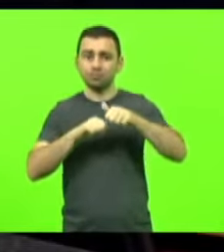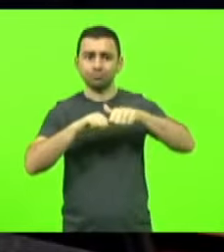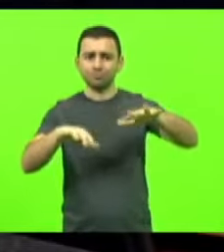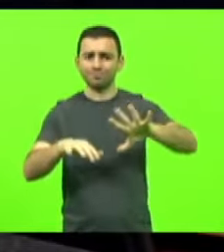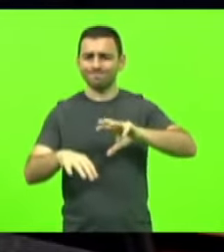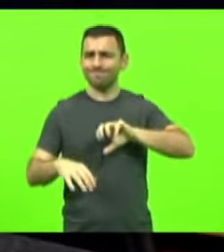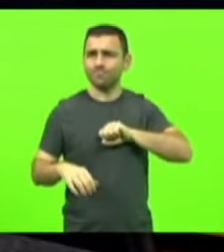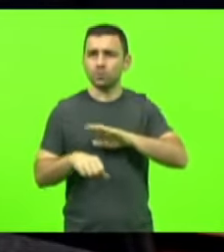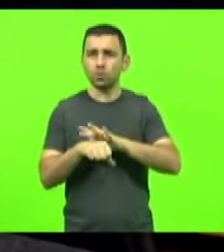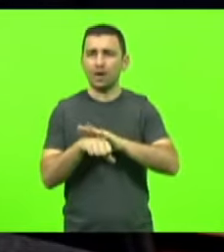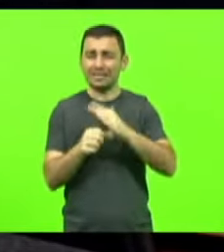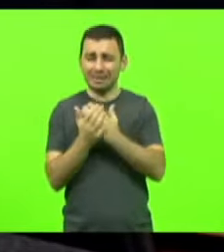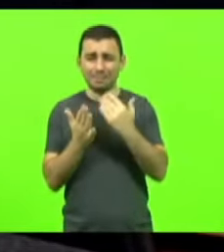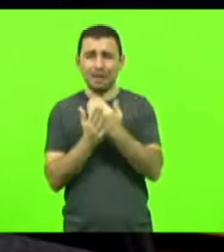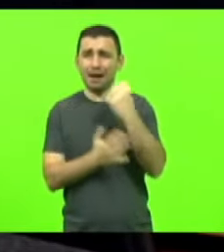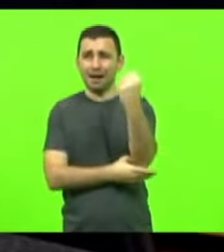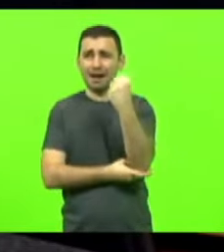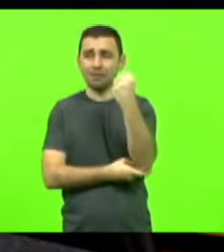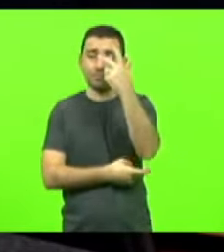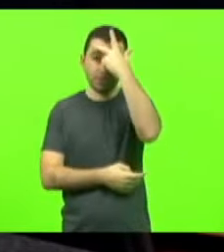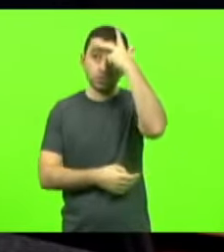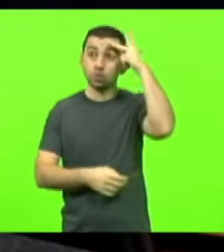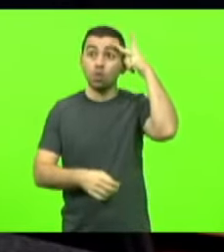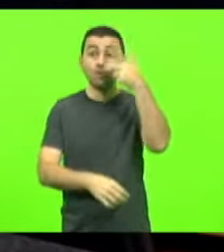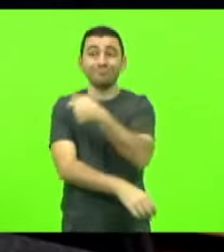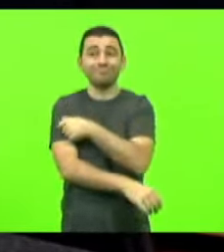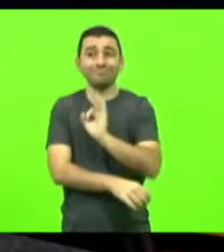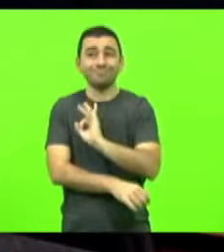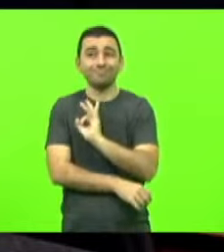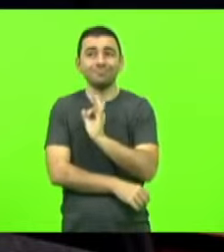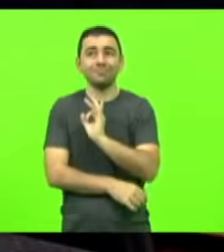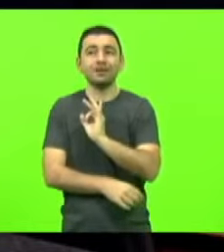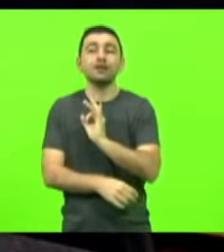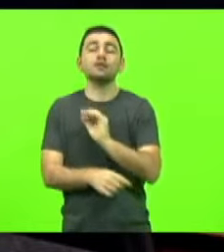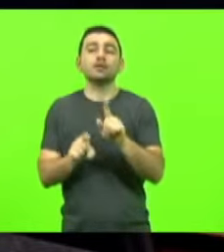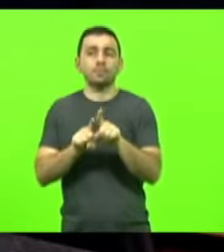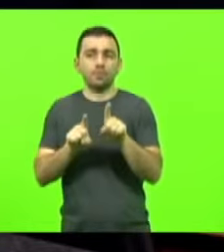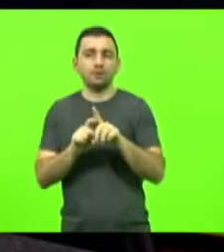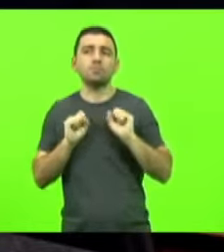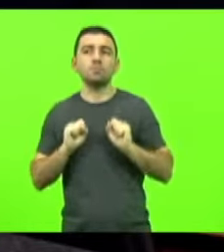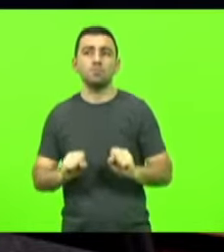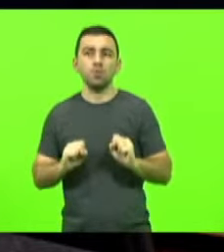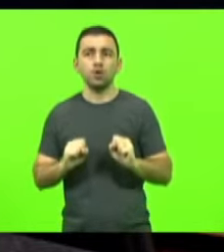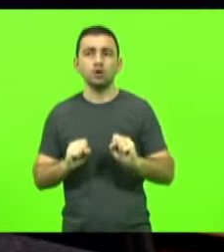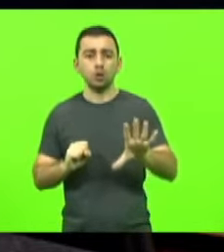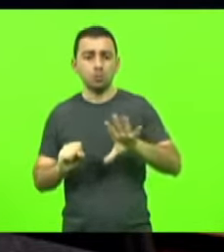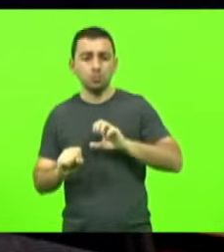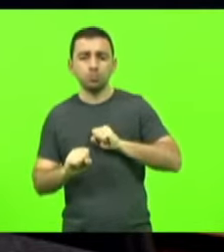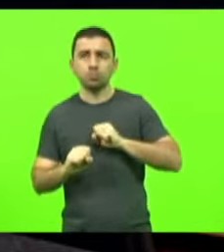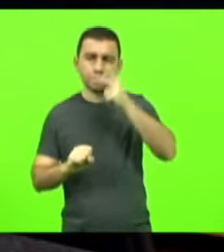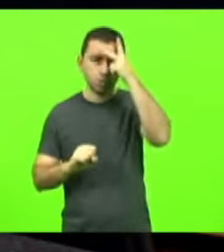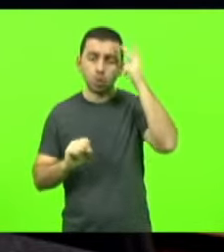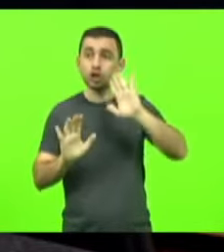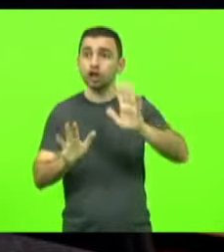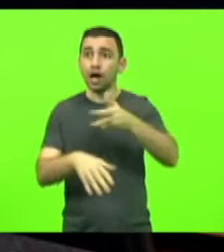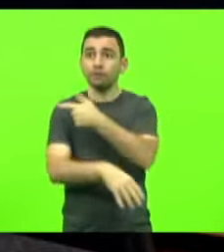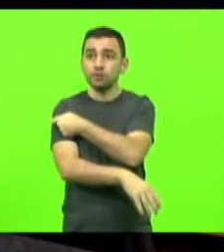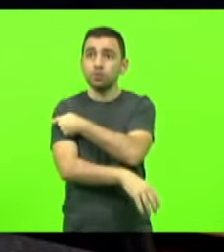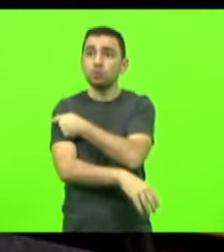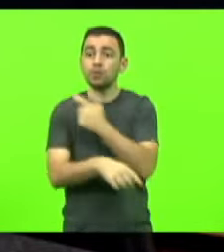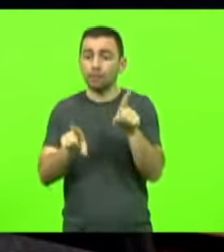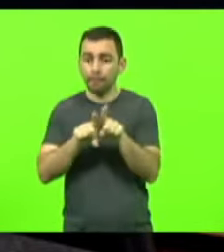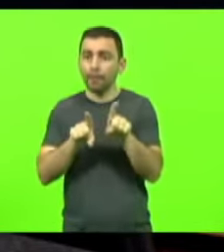nos não vacinados e possui maior probabilidade, inclusive, de infectar imunizados. Por isso que